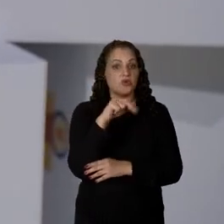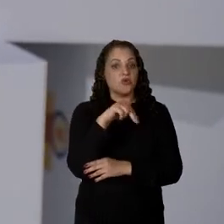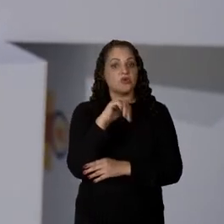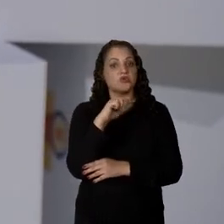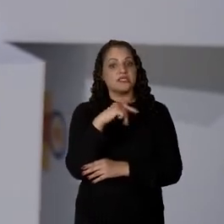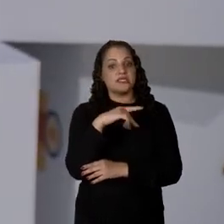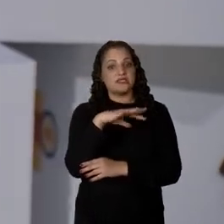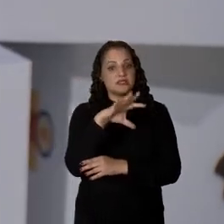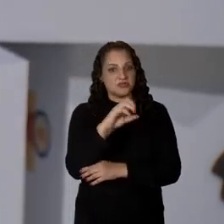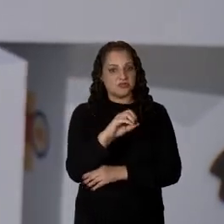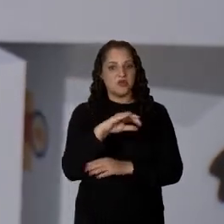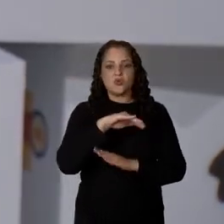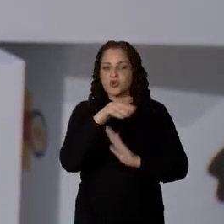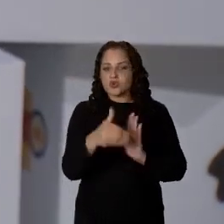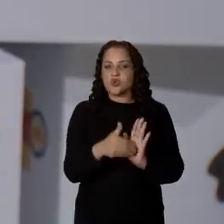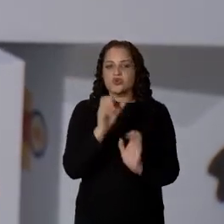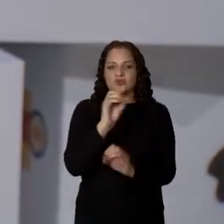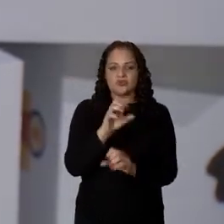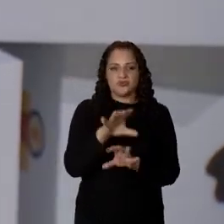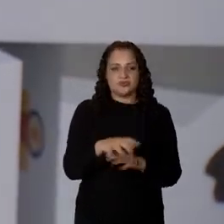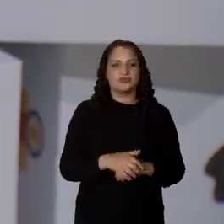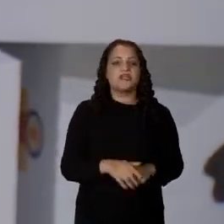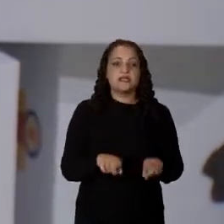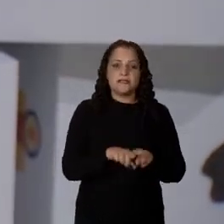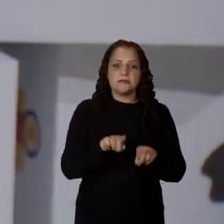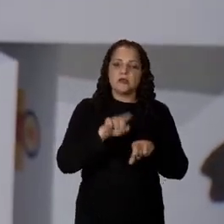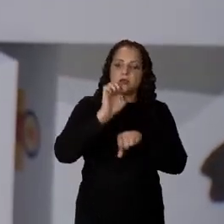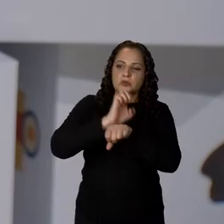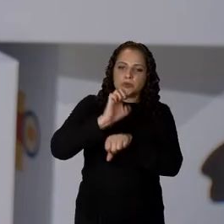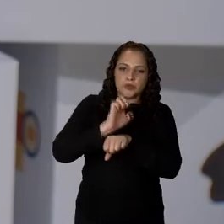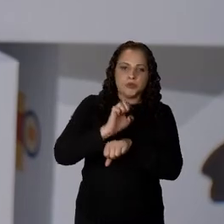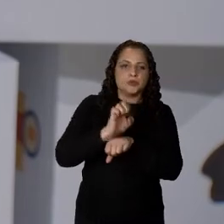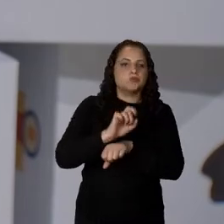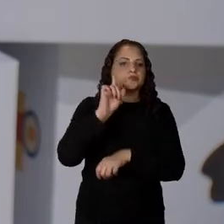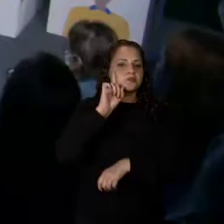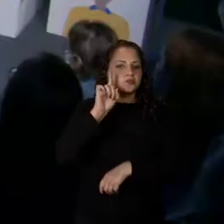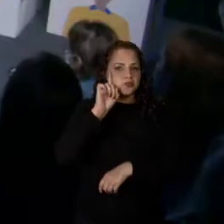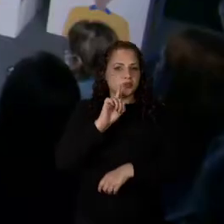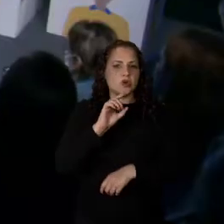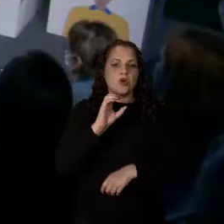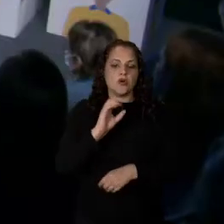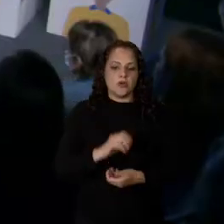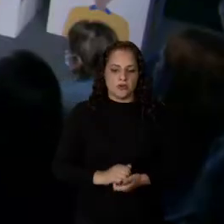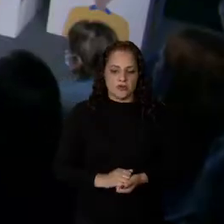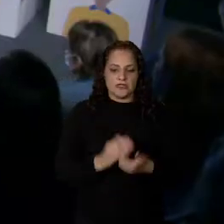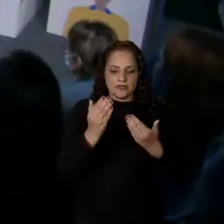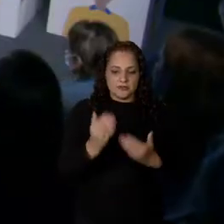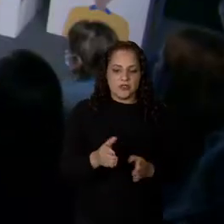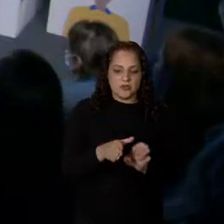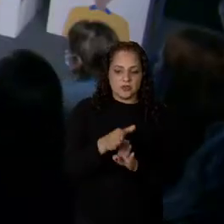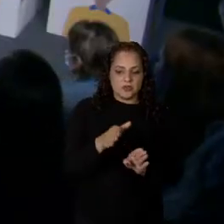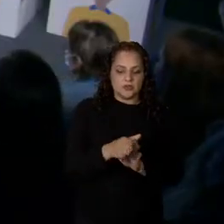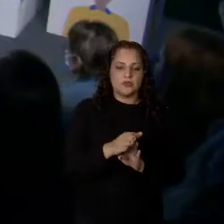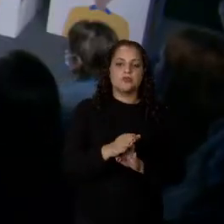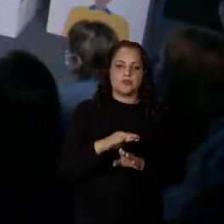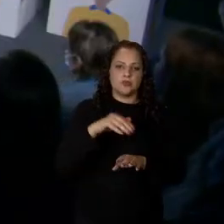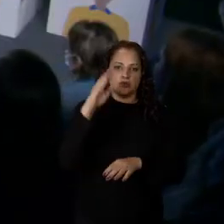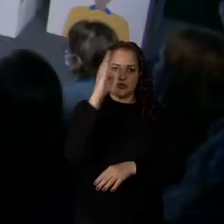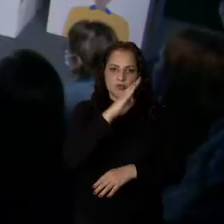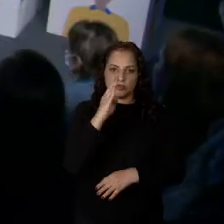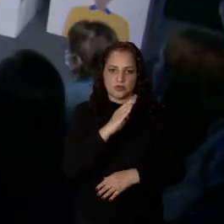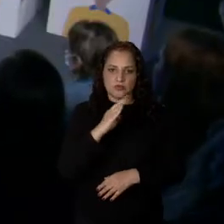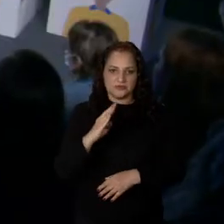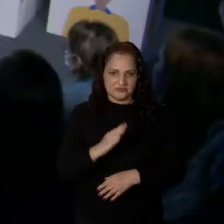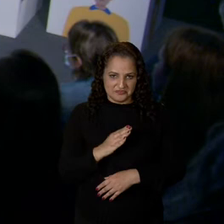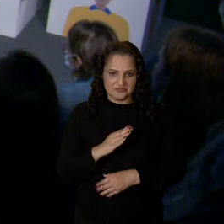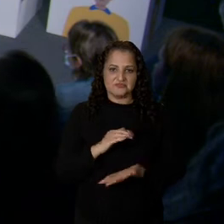Todos pela Educação, da Organização dos Estados Ibero-Americanos, a OAEI, e do Conselho Nacional de Secretários de Educação, o